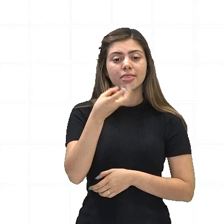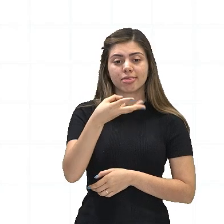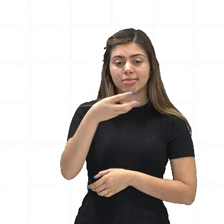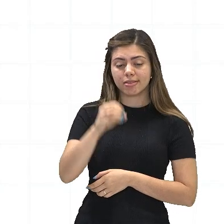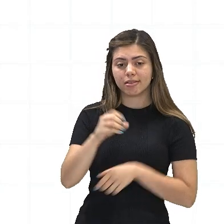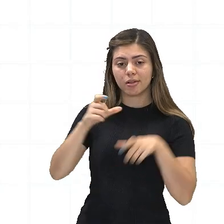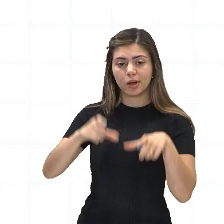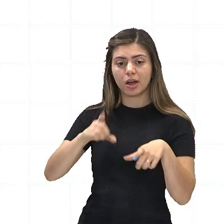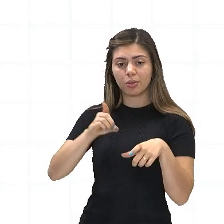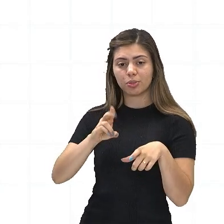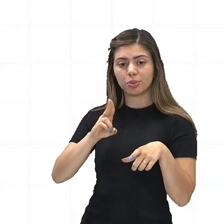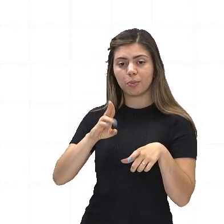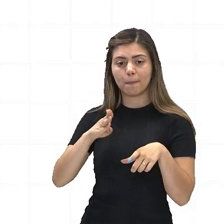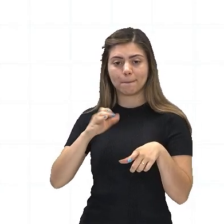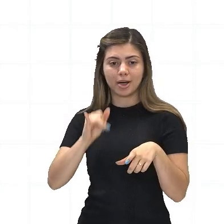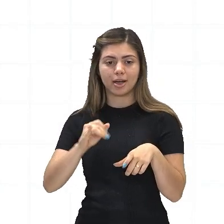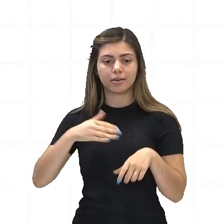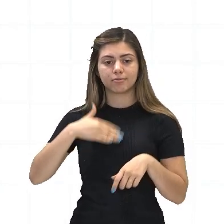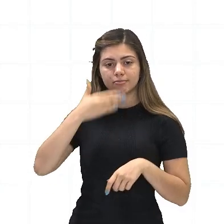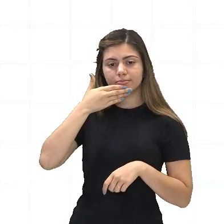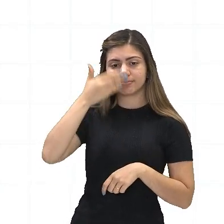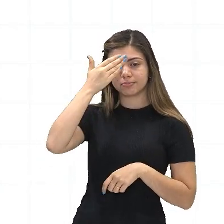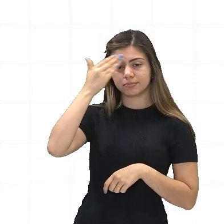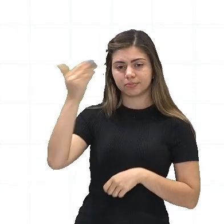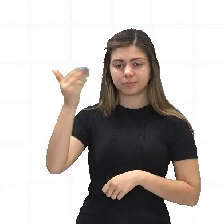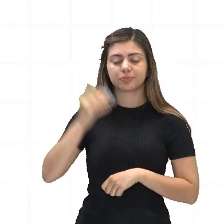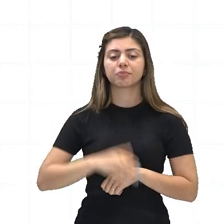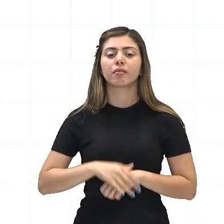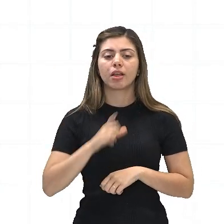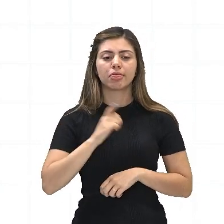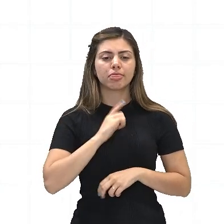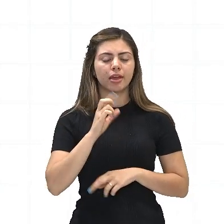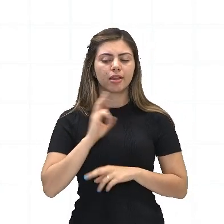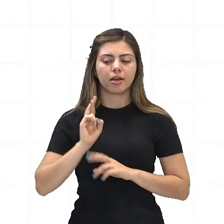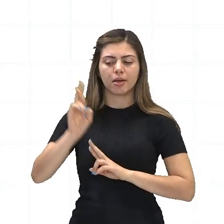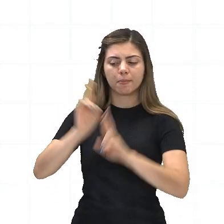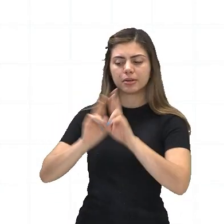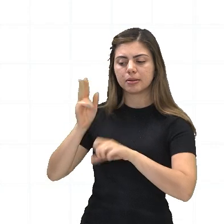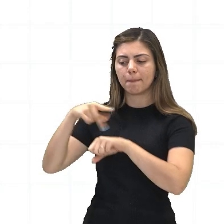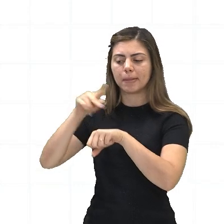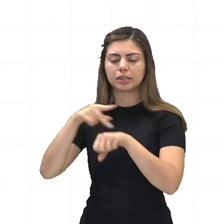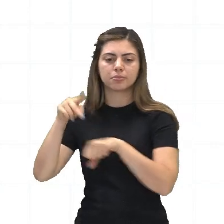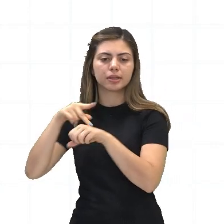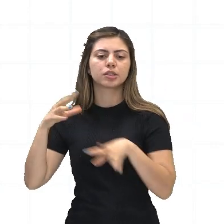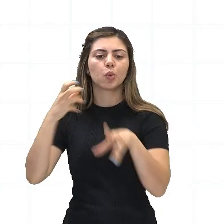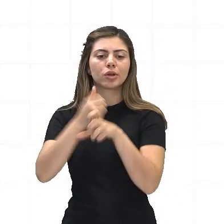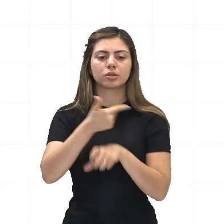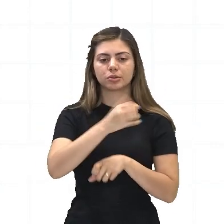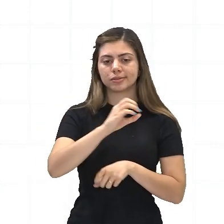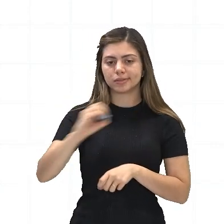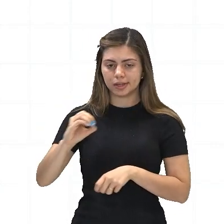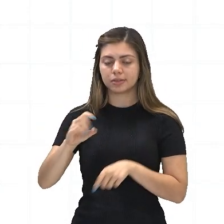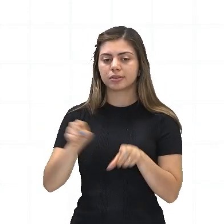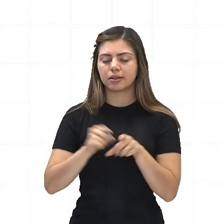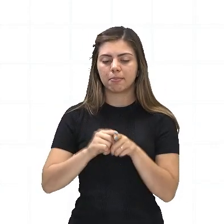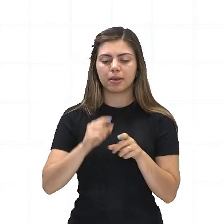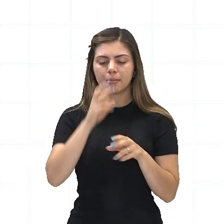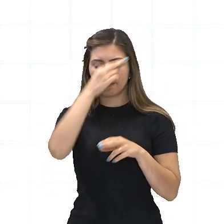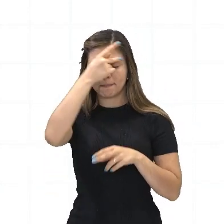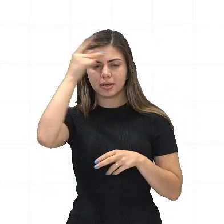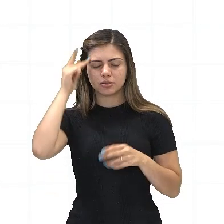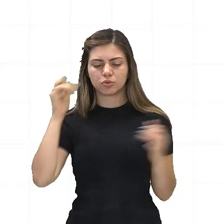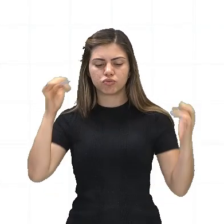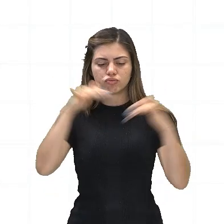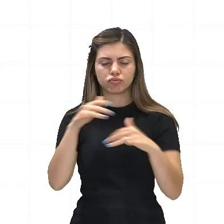nos Emirados Árabes Unidos, reunindo representantes de cerca de 200 países e 70 mil pessoas.